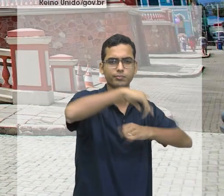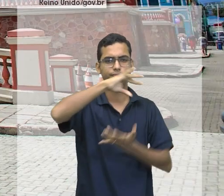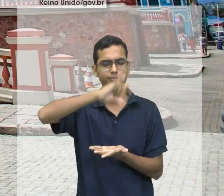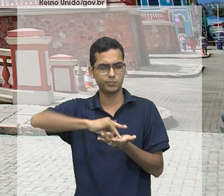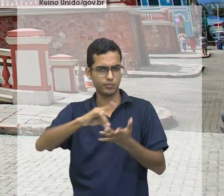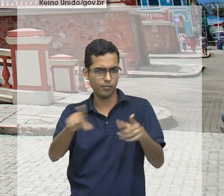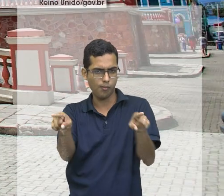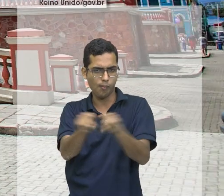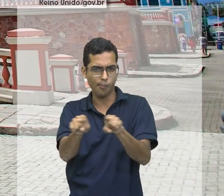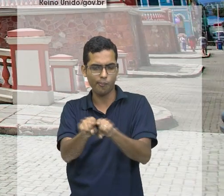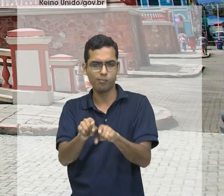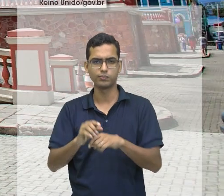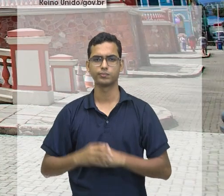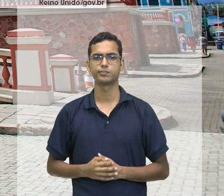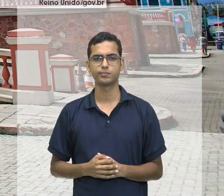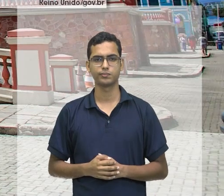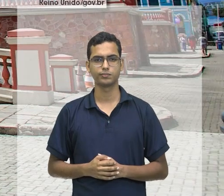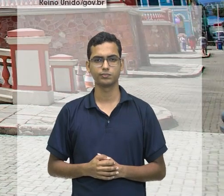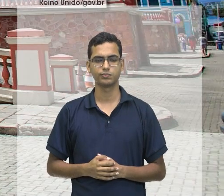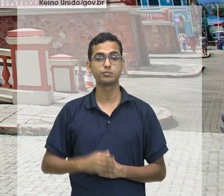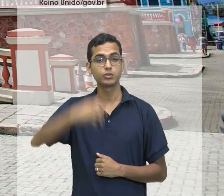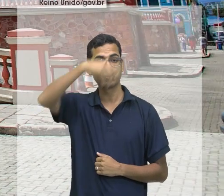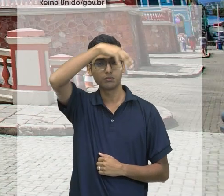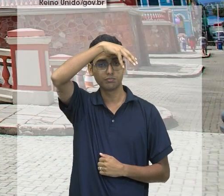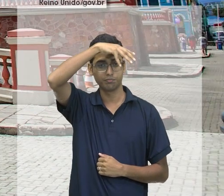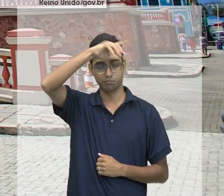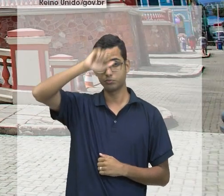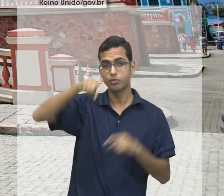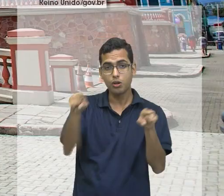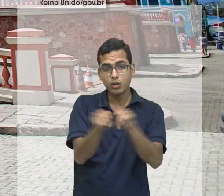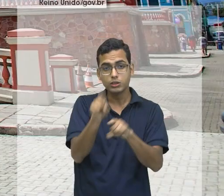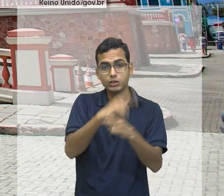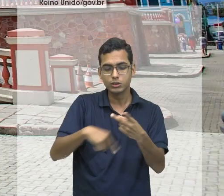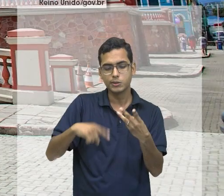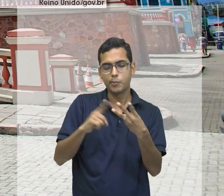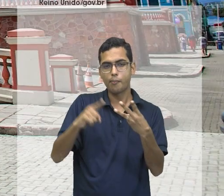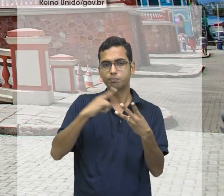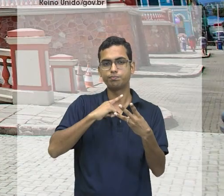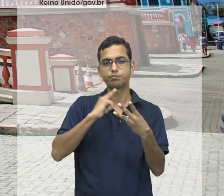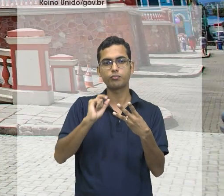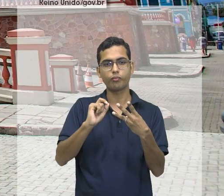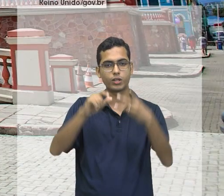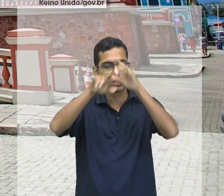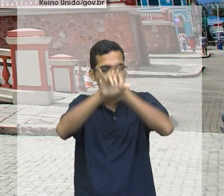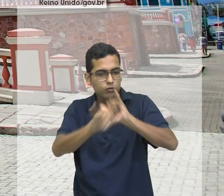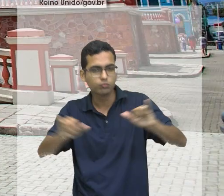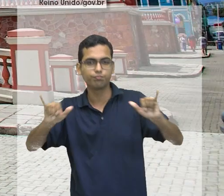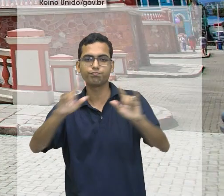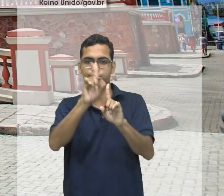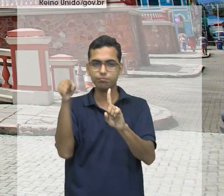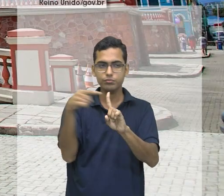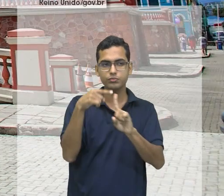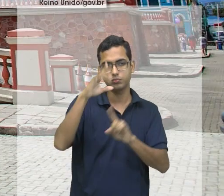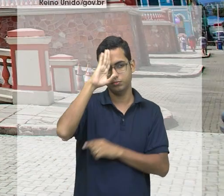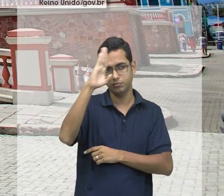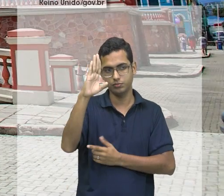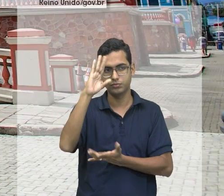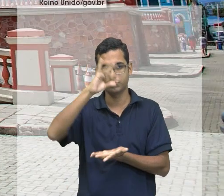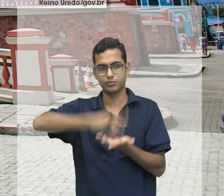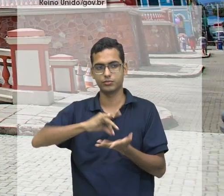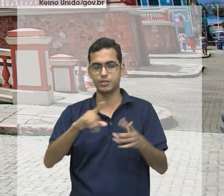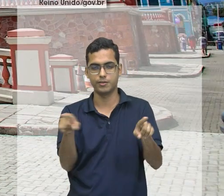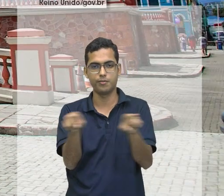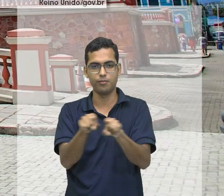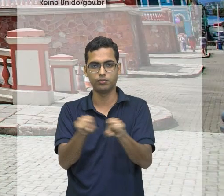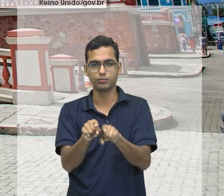e divulgação, principalmente divulgação, não é? Então, os relatórios ambientais, como os produzidos pelo INPA, não